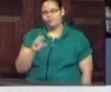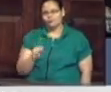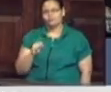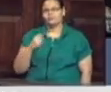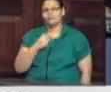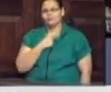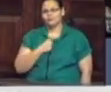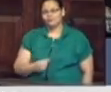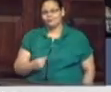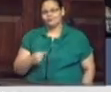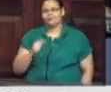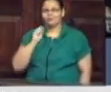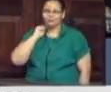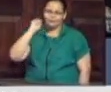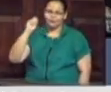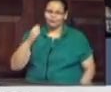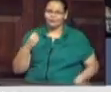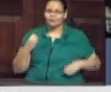ao senhor Antônio